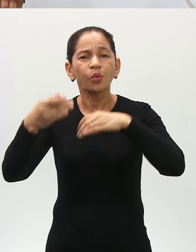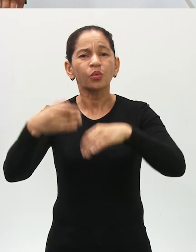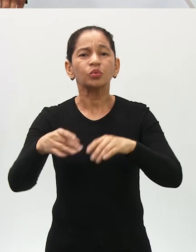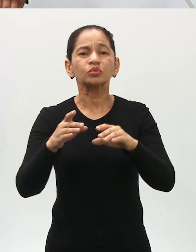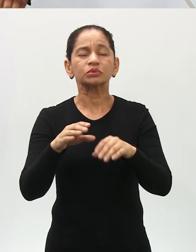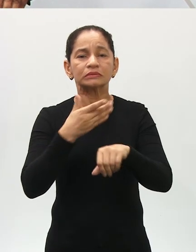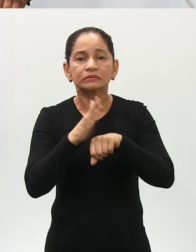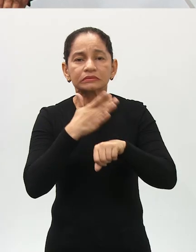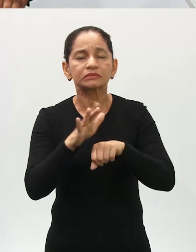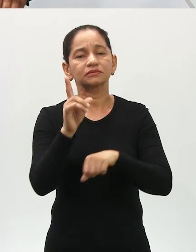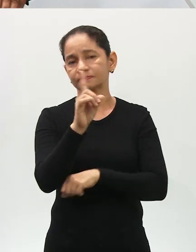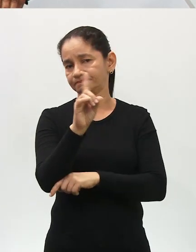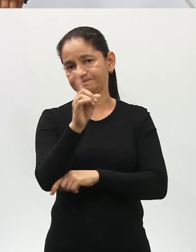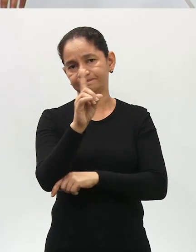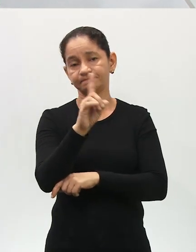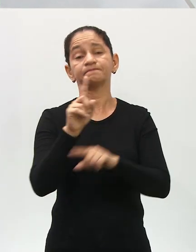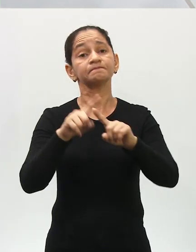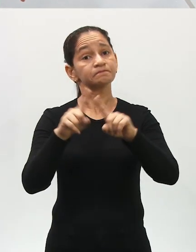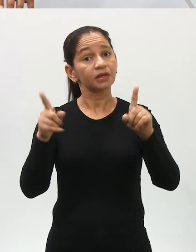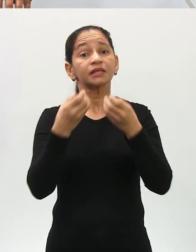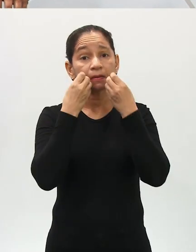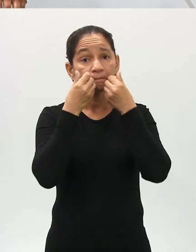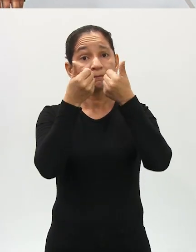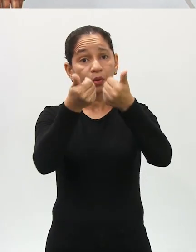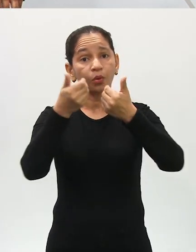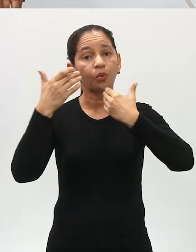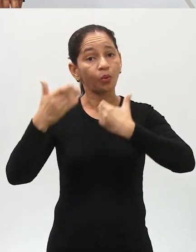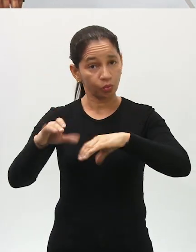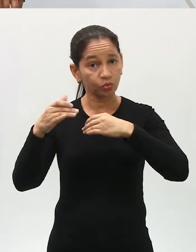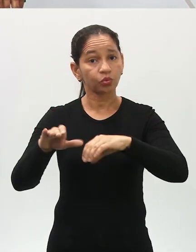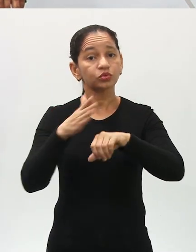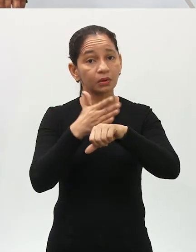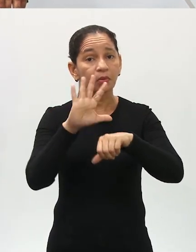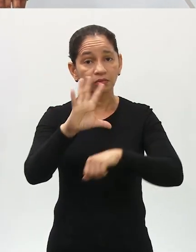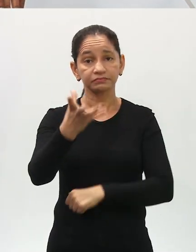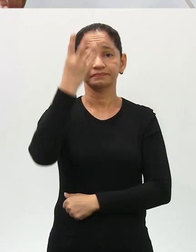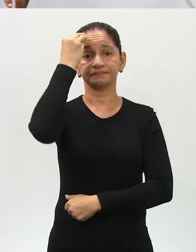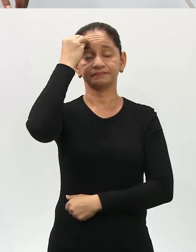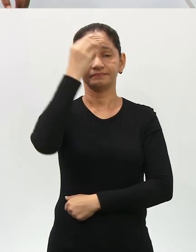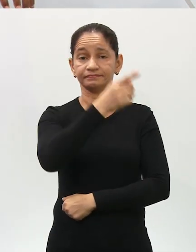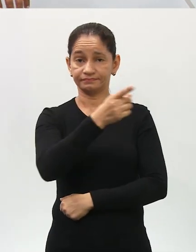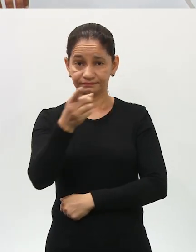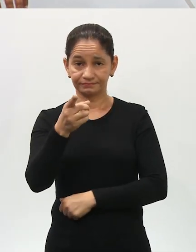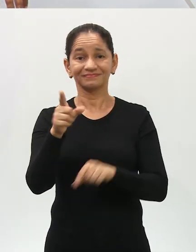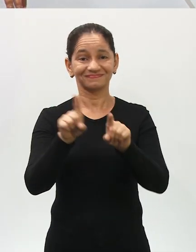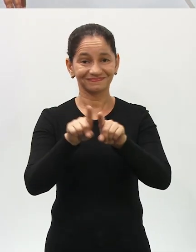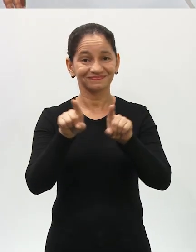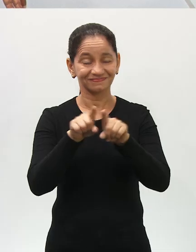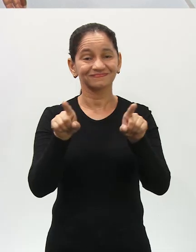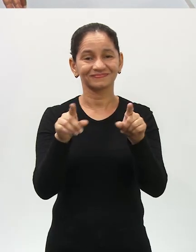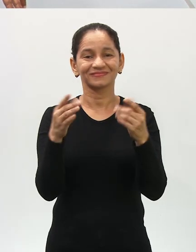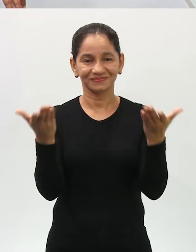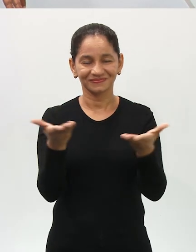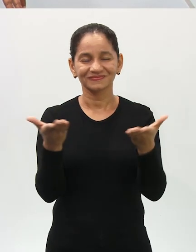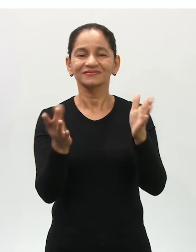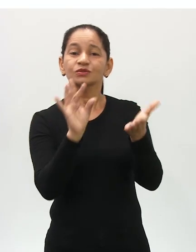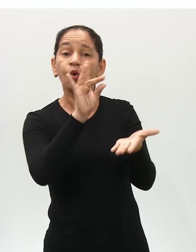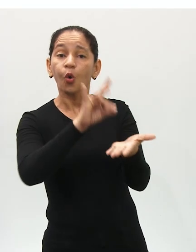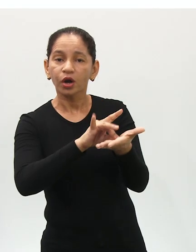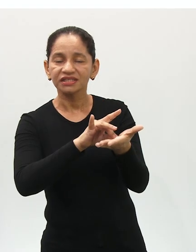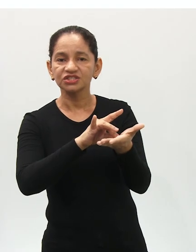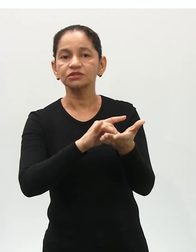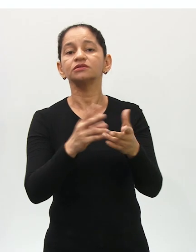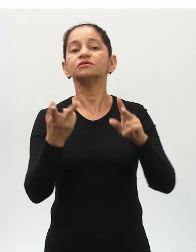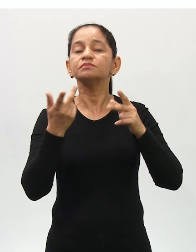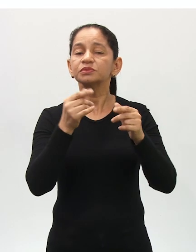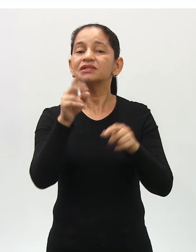sim ensinar o conteúdo, mas esses conceitos costumam cair bastante em prova de concurso, tá? As receitas originárias, né,